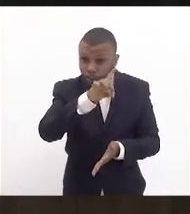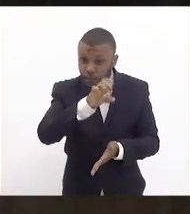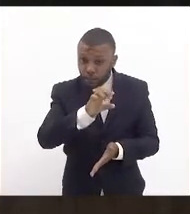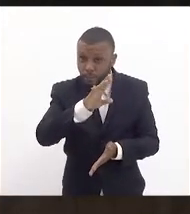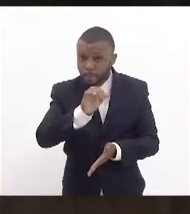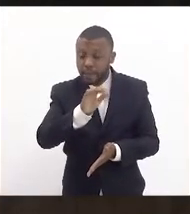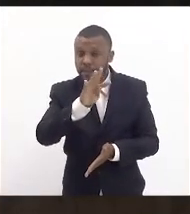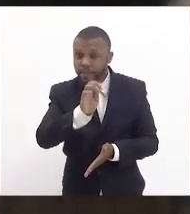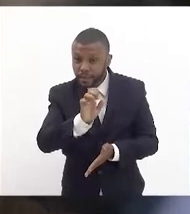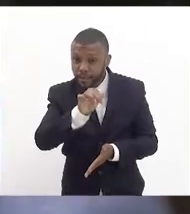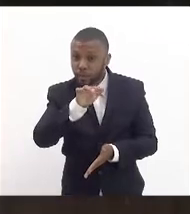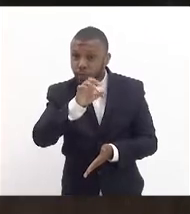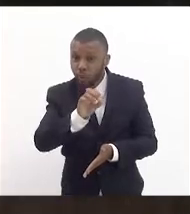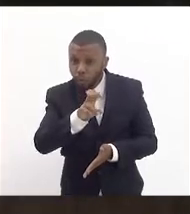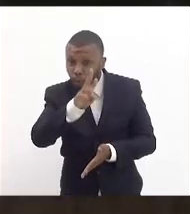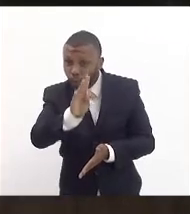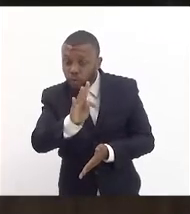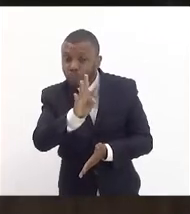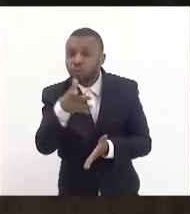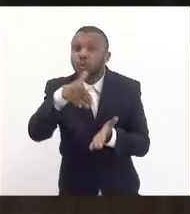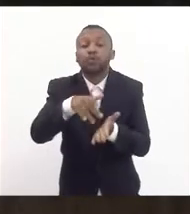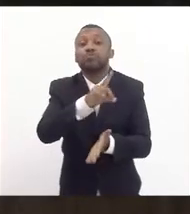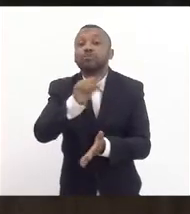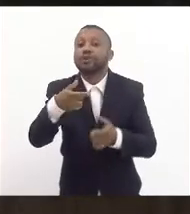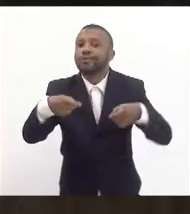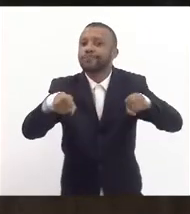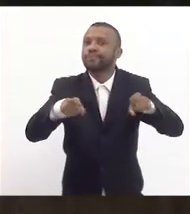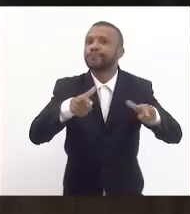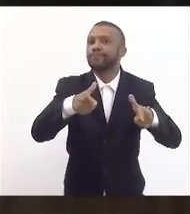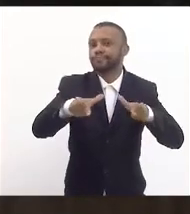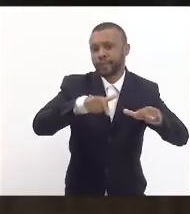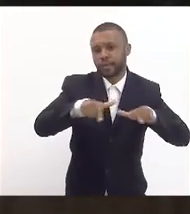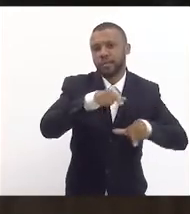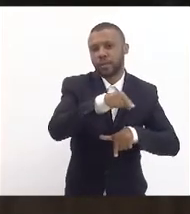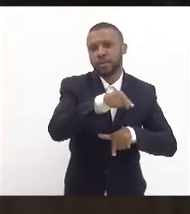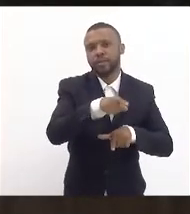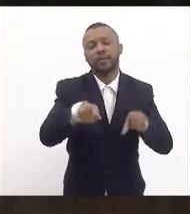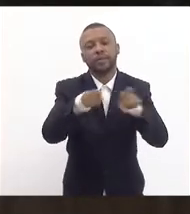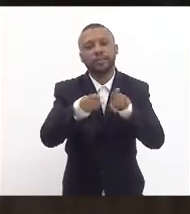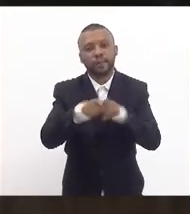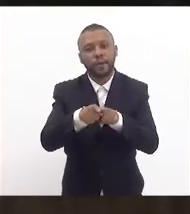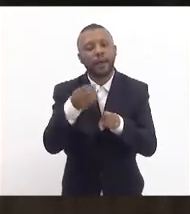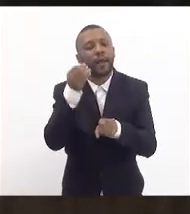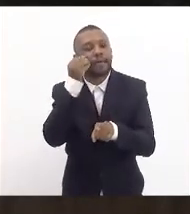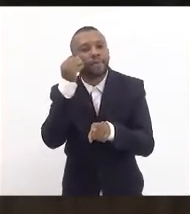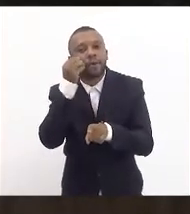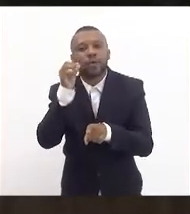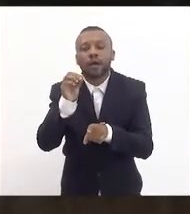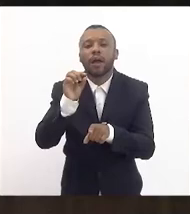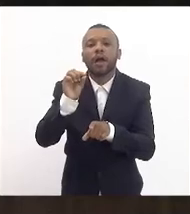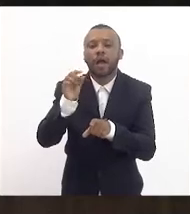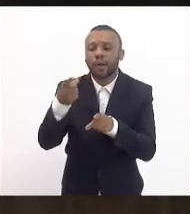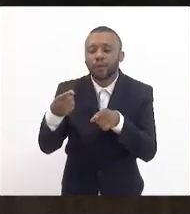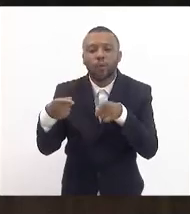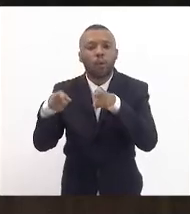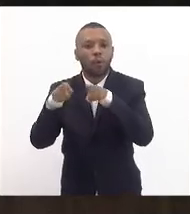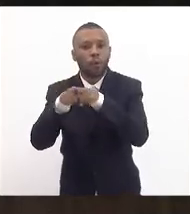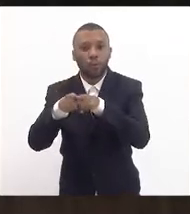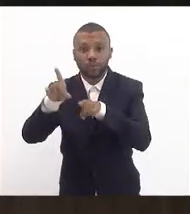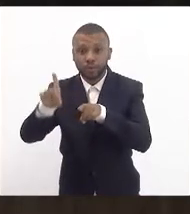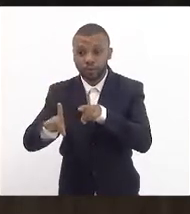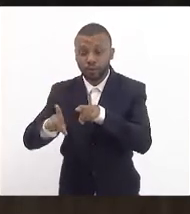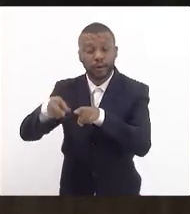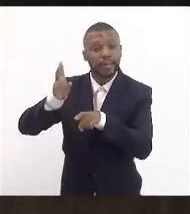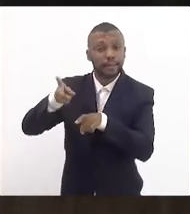dele. E também prevê o acúmulo das matrículas no diretor na mesma escola. Não tem